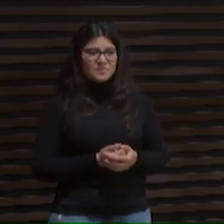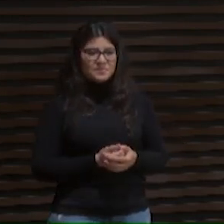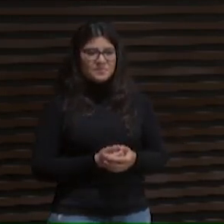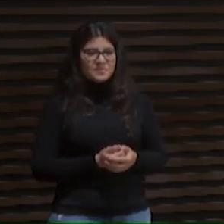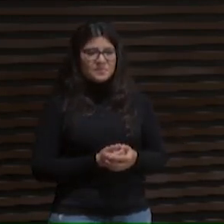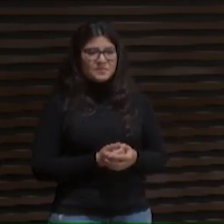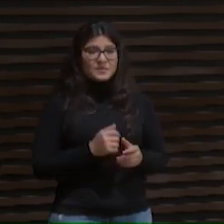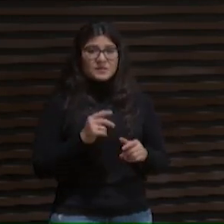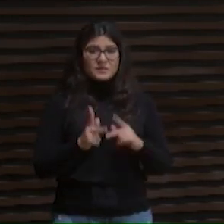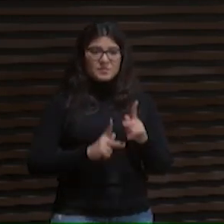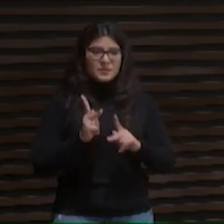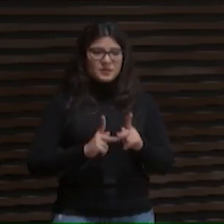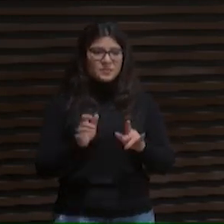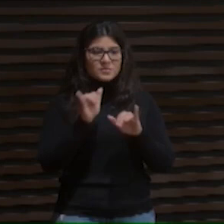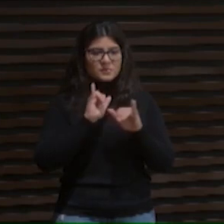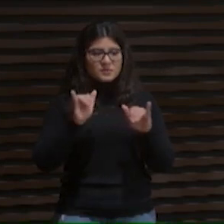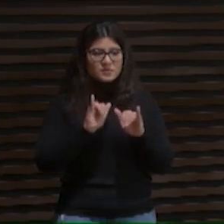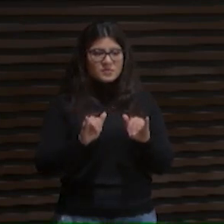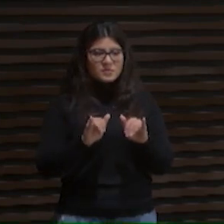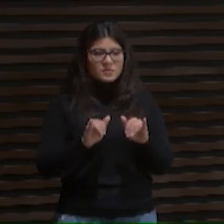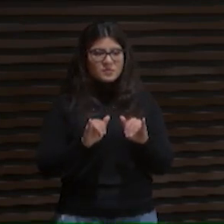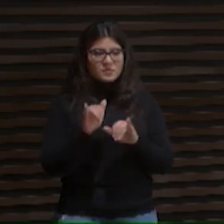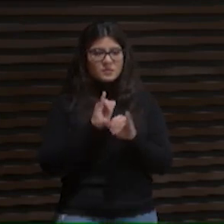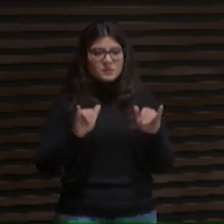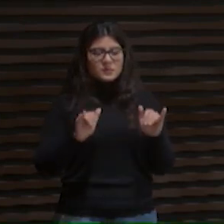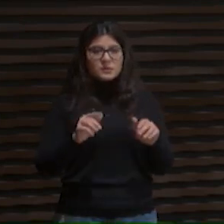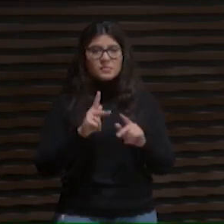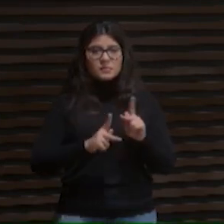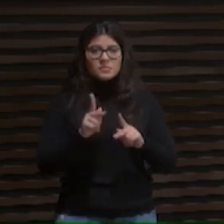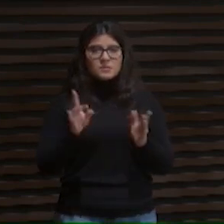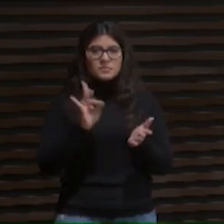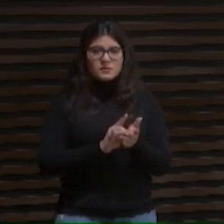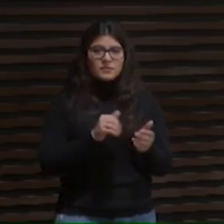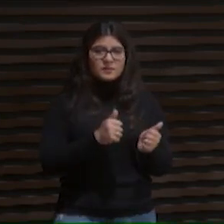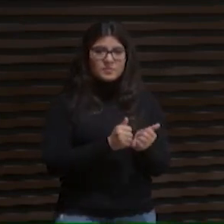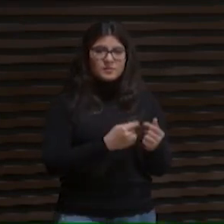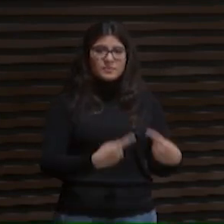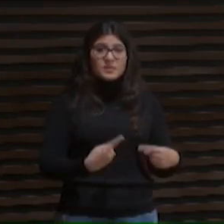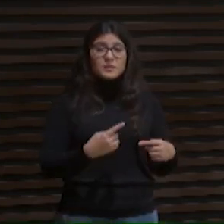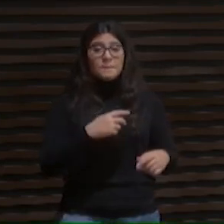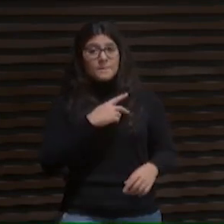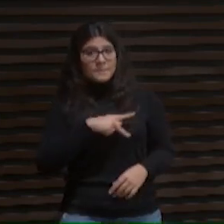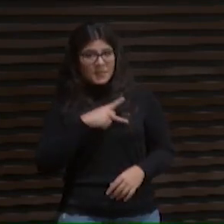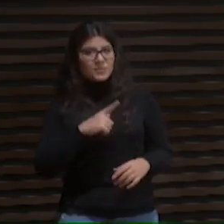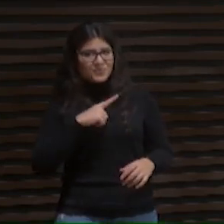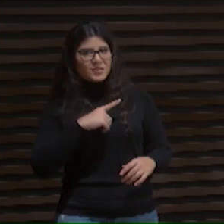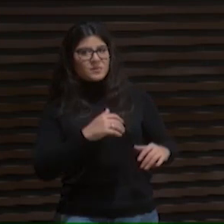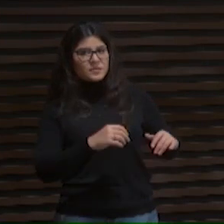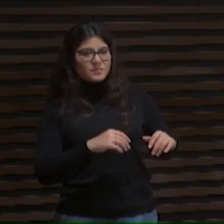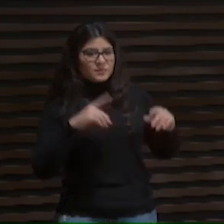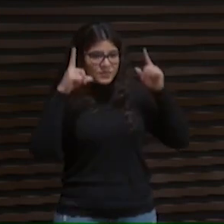são perseguidos. Meus irmãos, Paulo passou por apertos